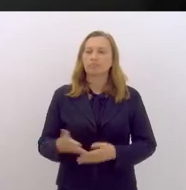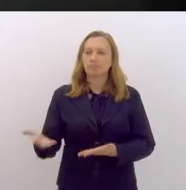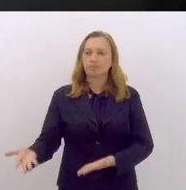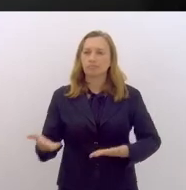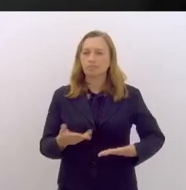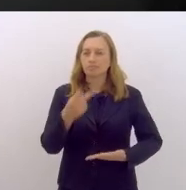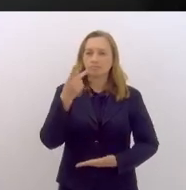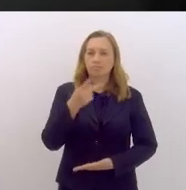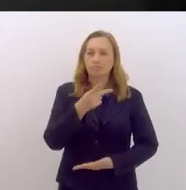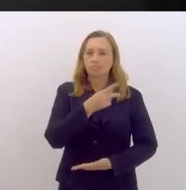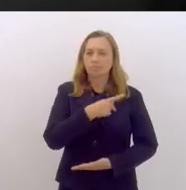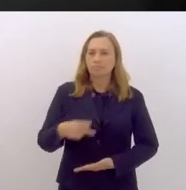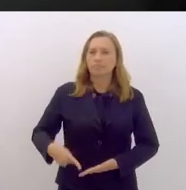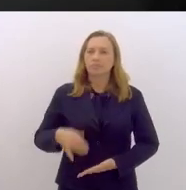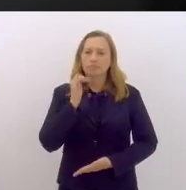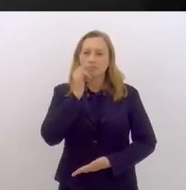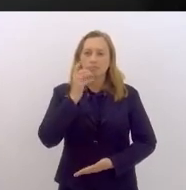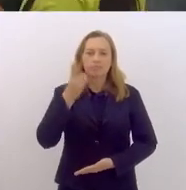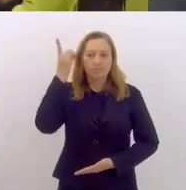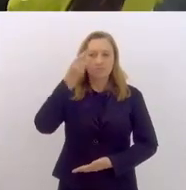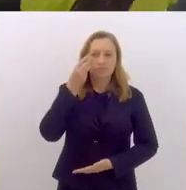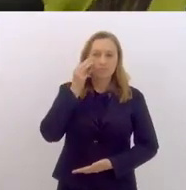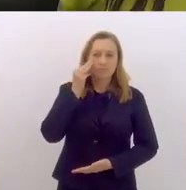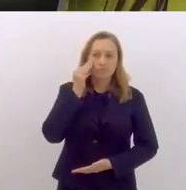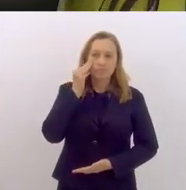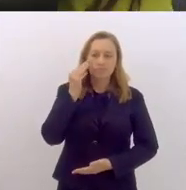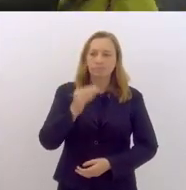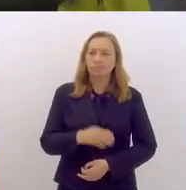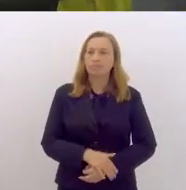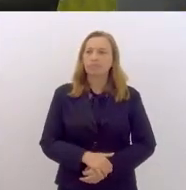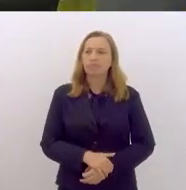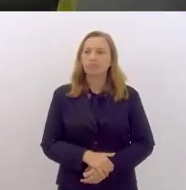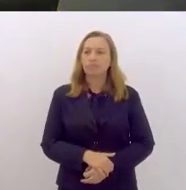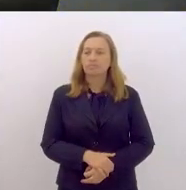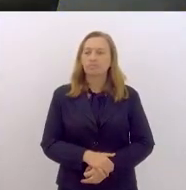presidência designa a relatora, a deputada Mônica.